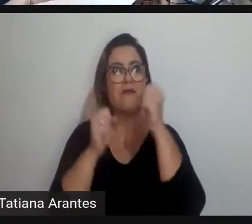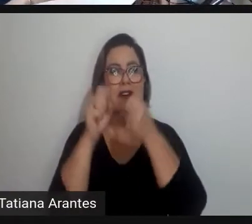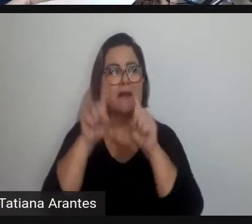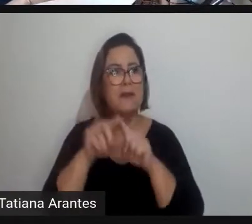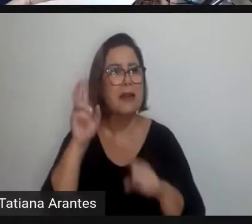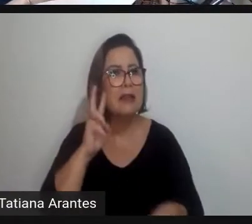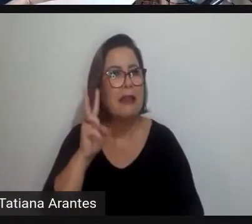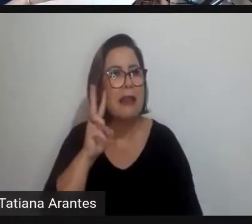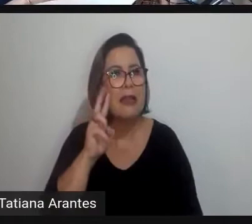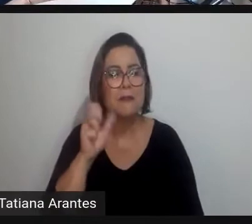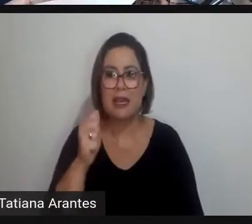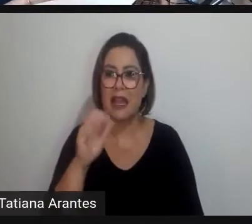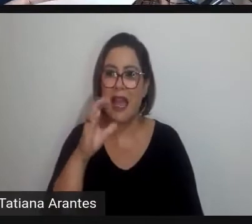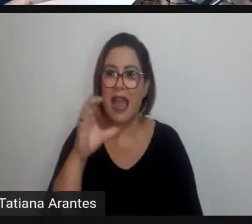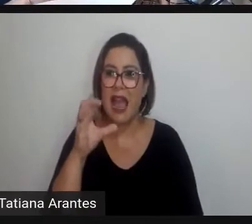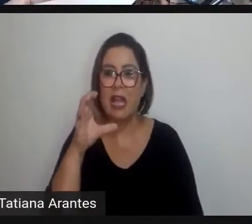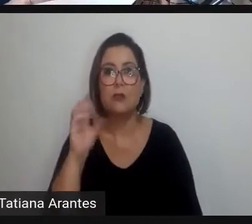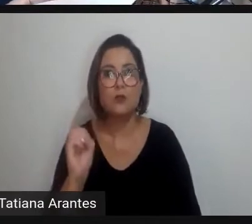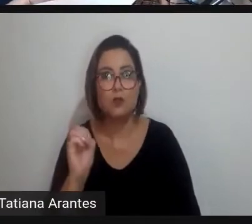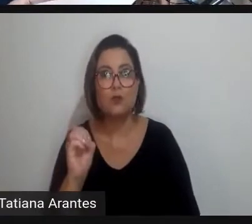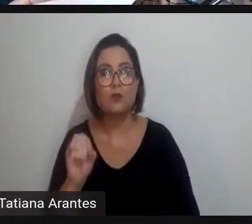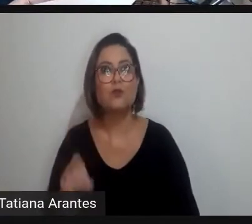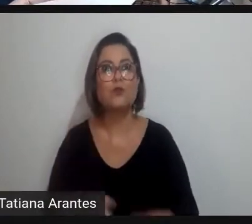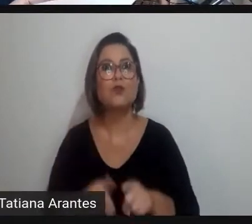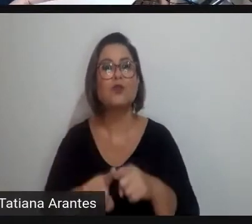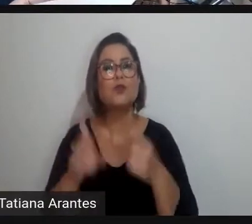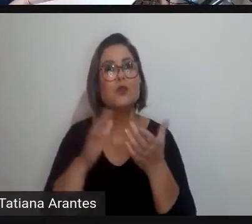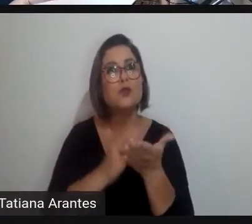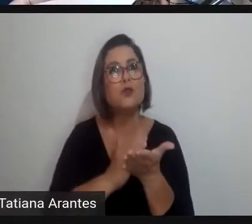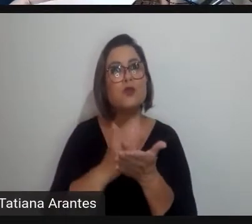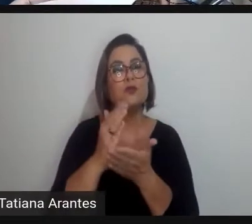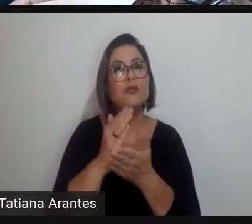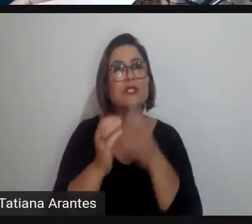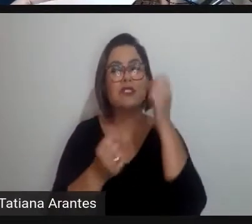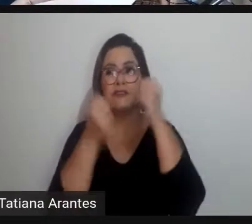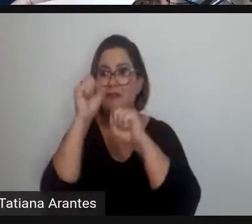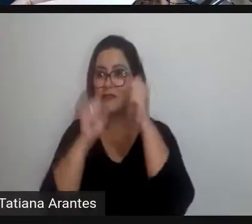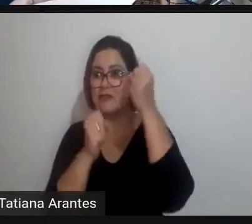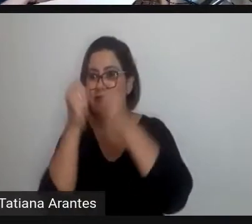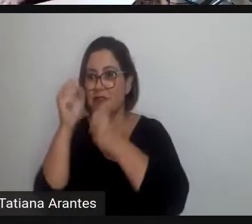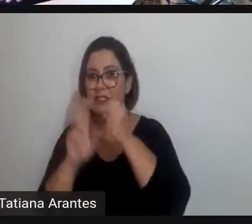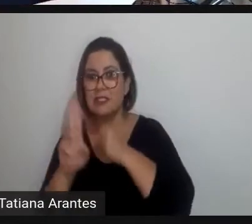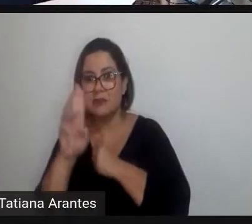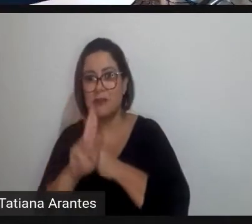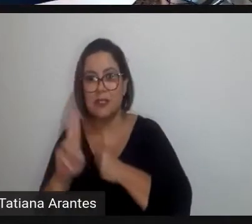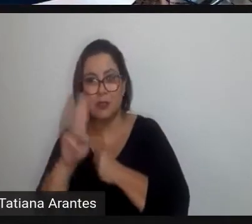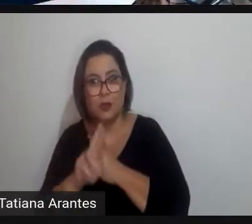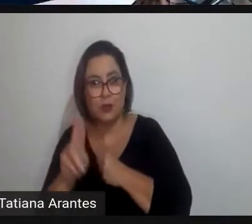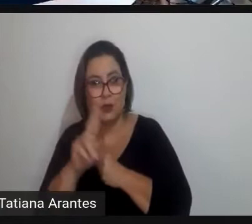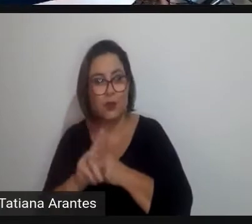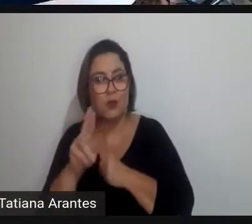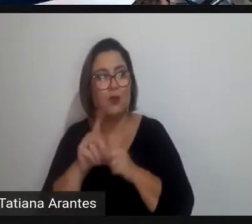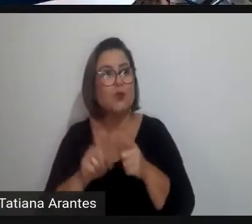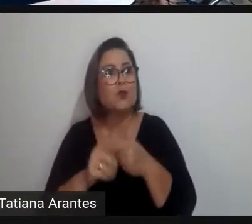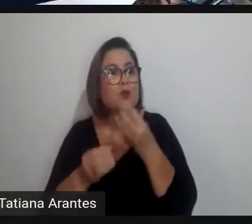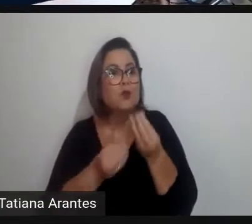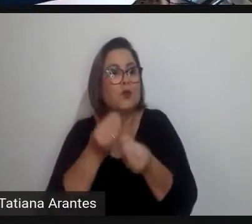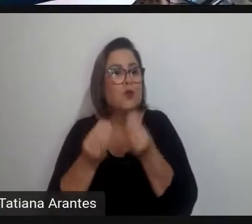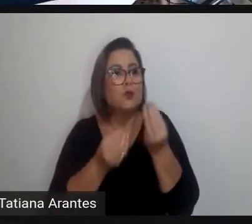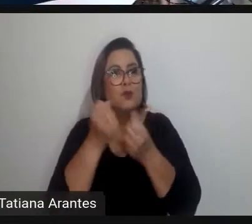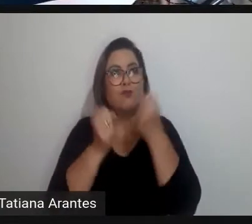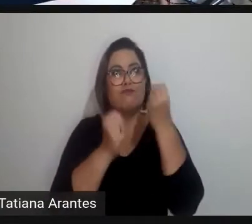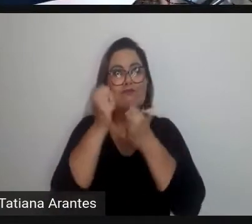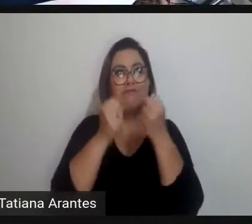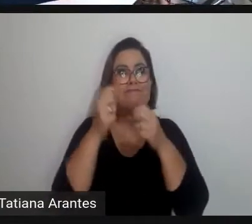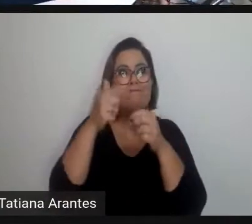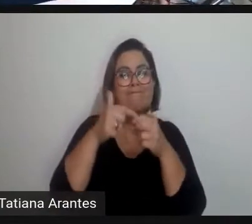movida a combustíveis fósseis, né? Isso elevou muito o patamar da produção, melhorou